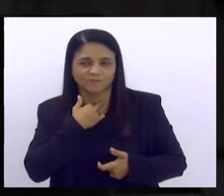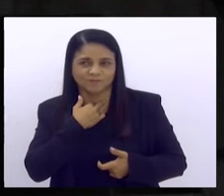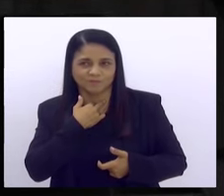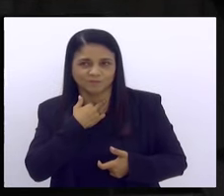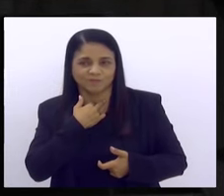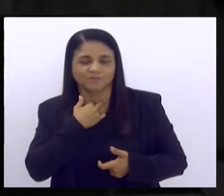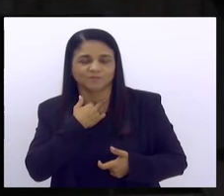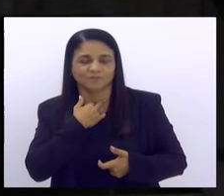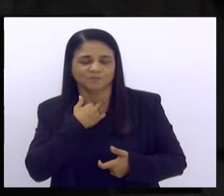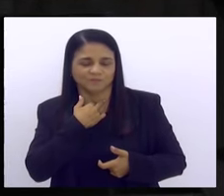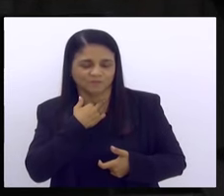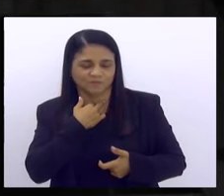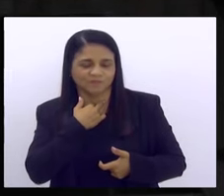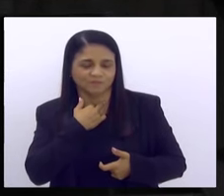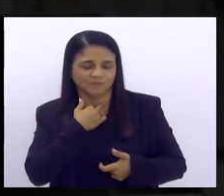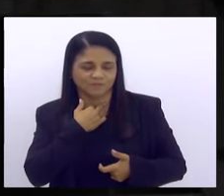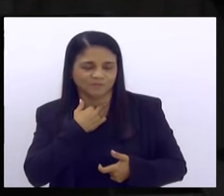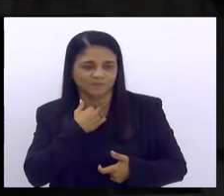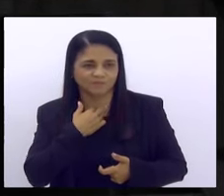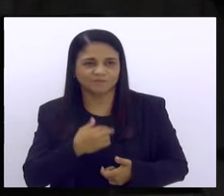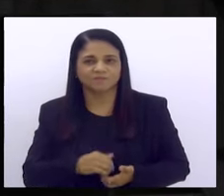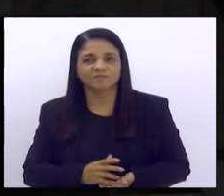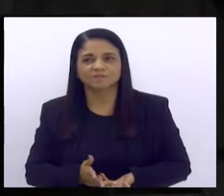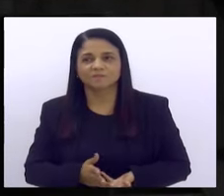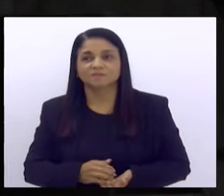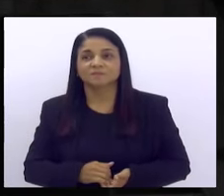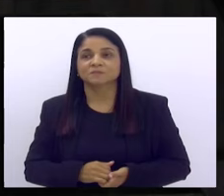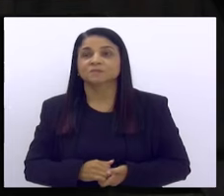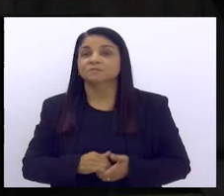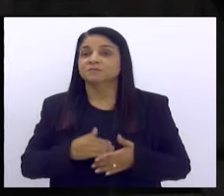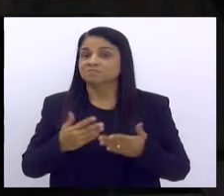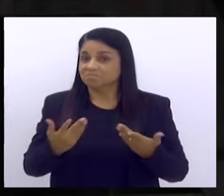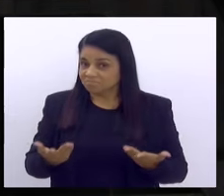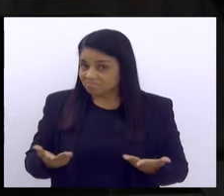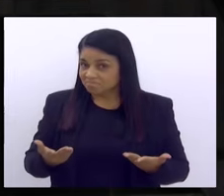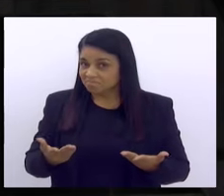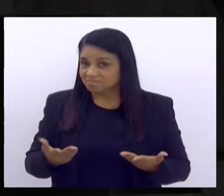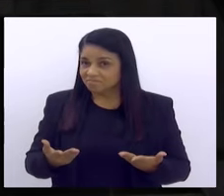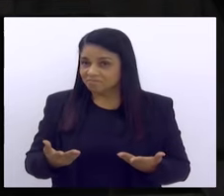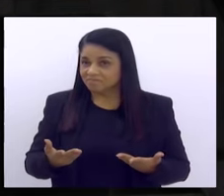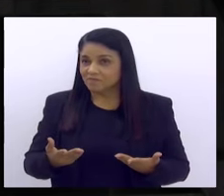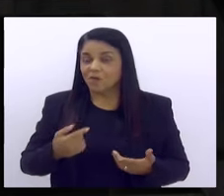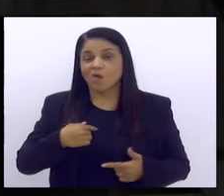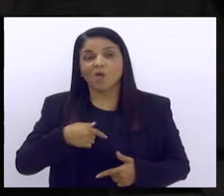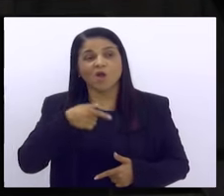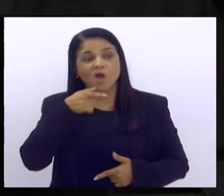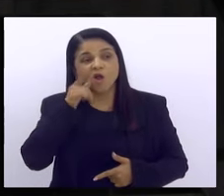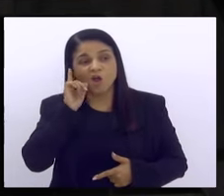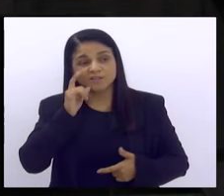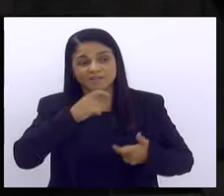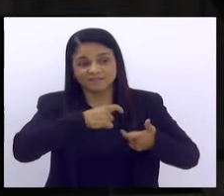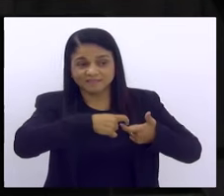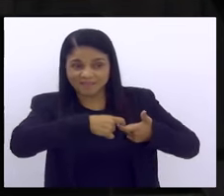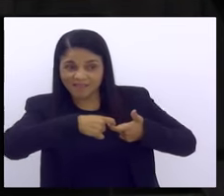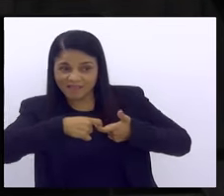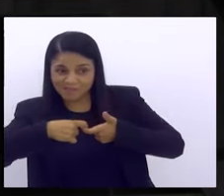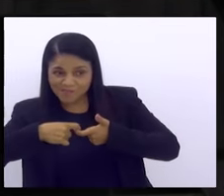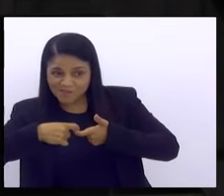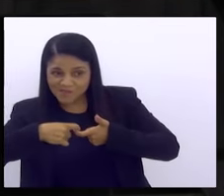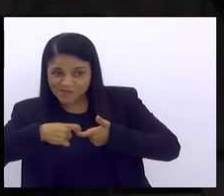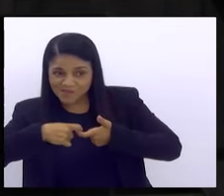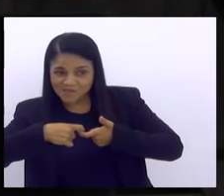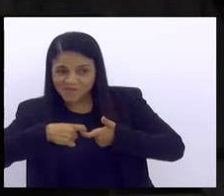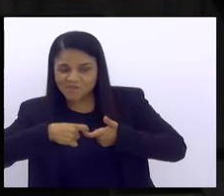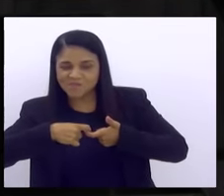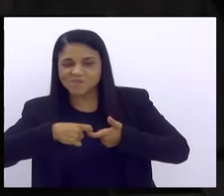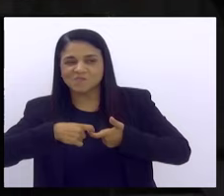de remoção do veículo. Portanto, aqueles que estavam removendo o veículo, estavam